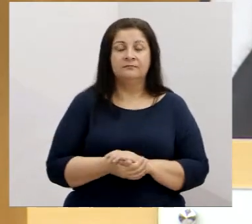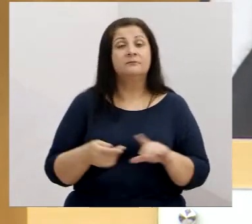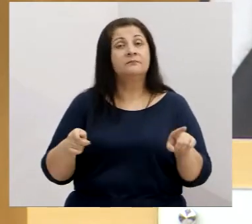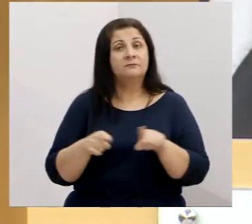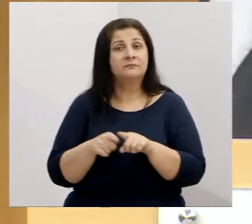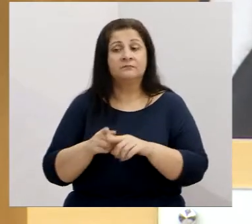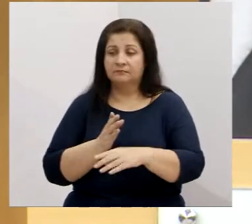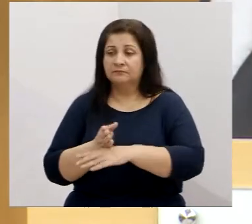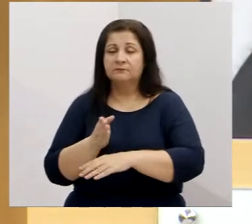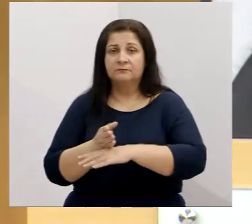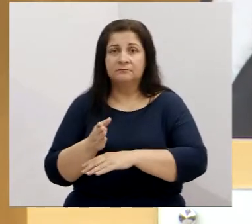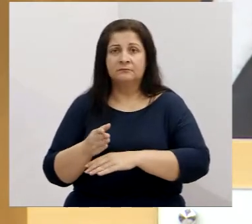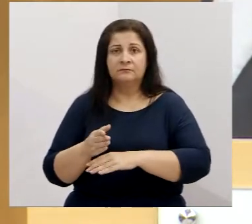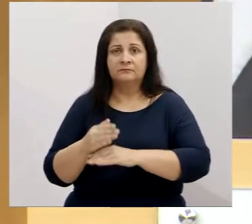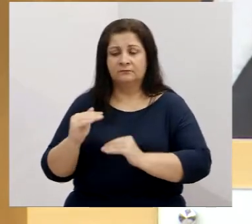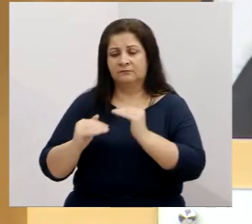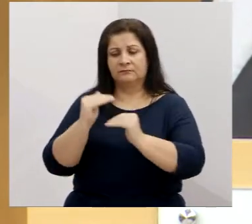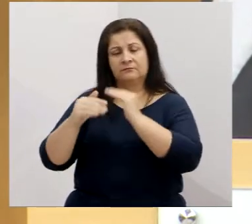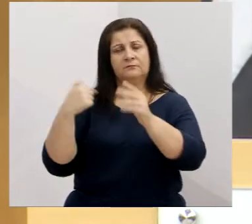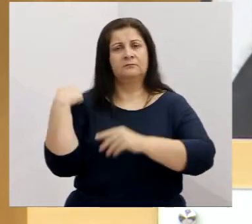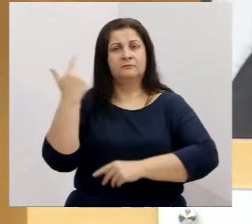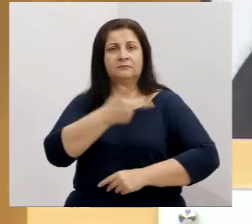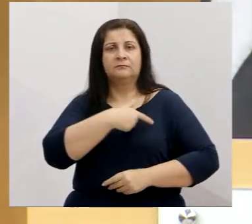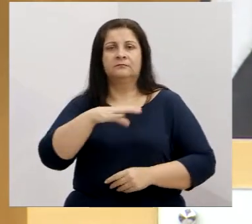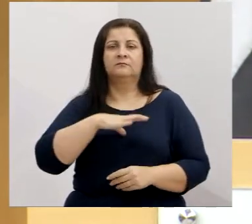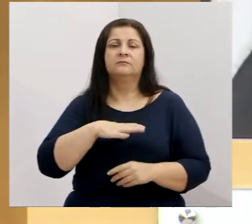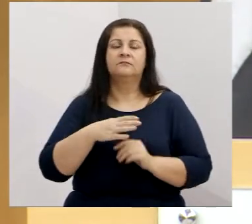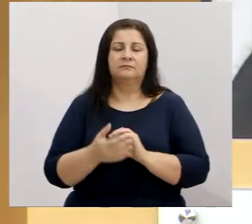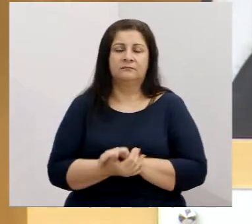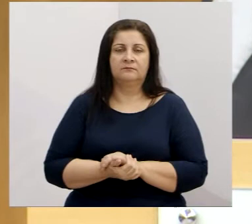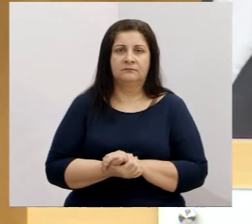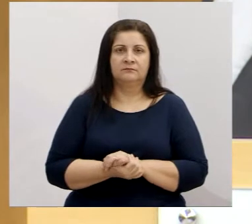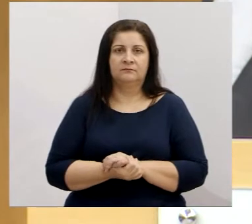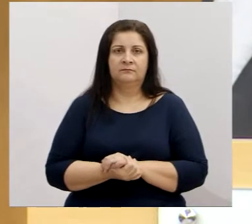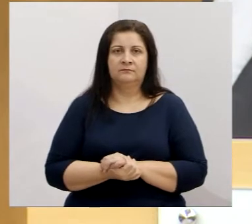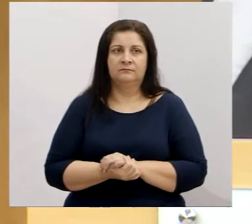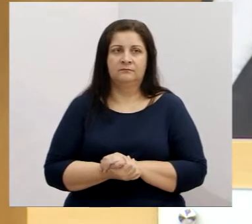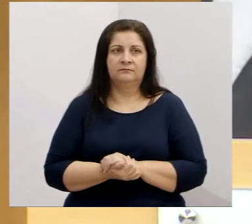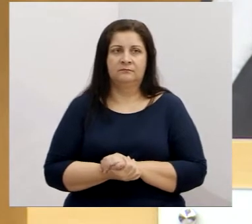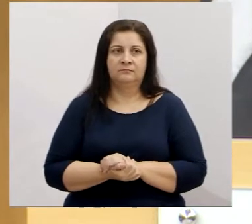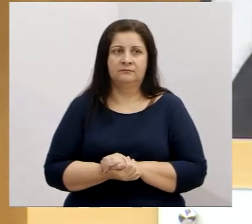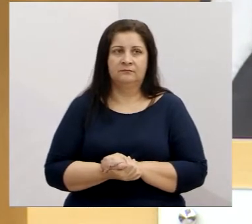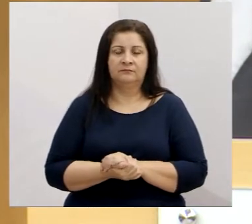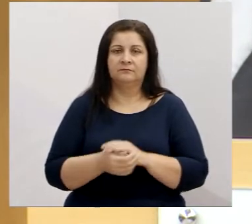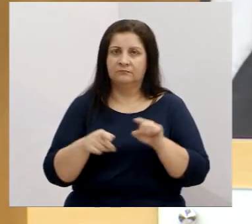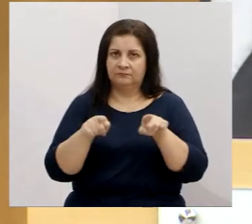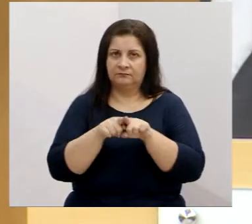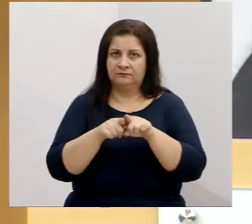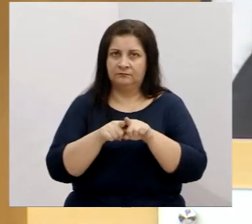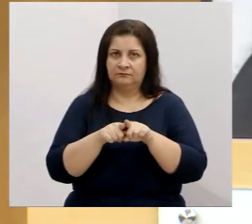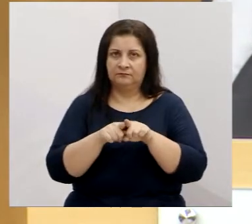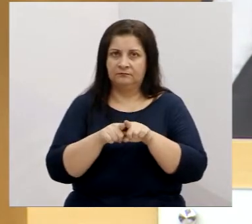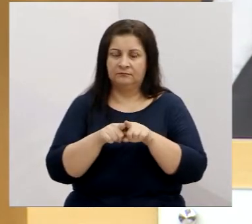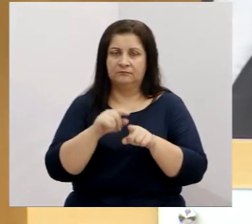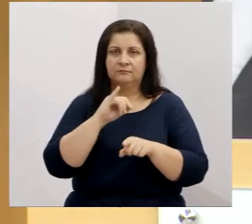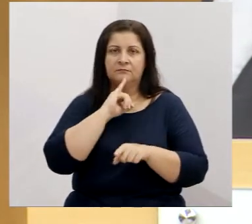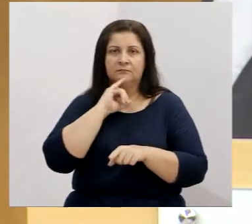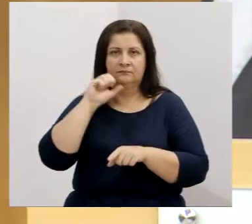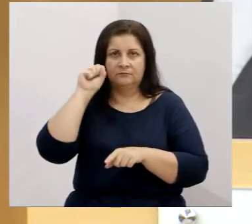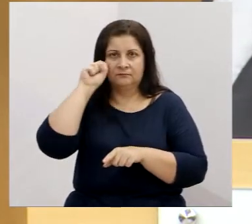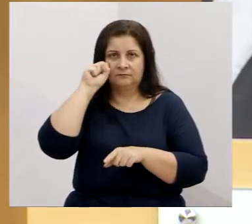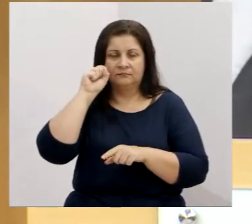também faz parte da construção da nossa cidade da cidade que nós queremos falando sobre ele também a gente não pode deixar